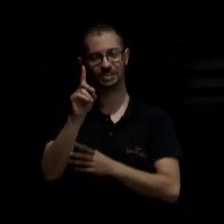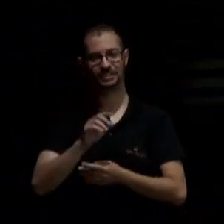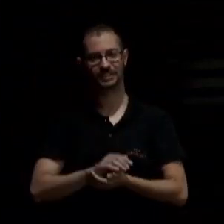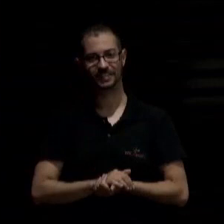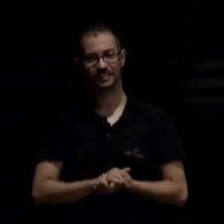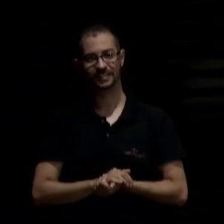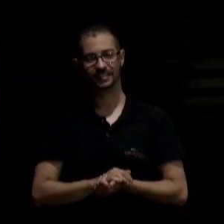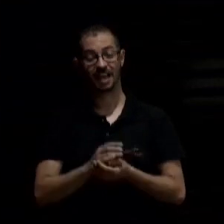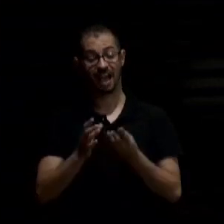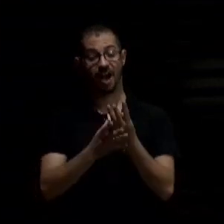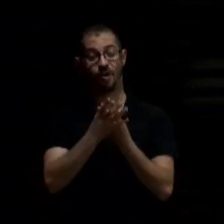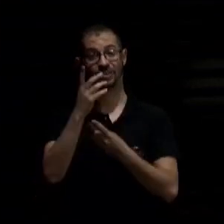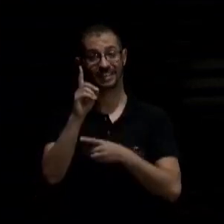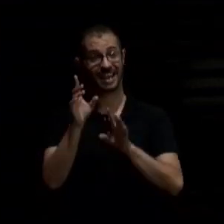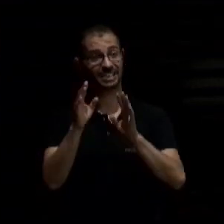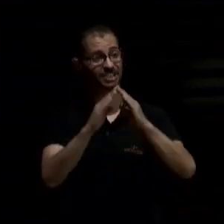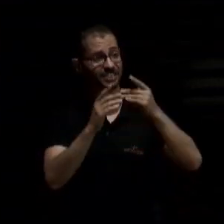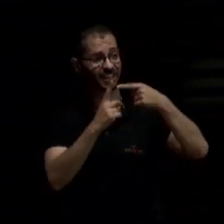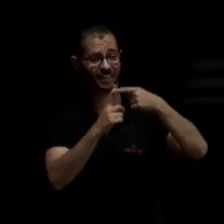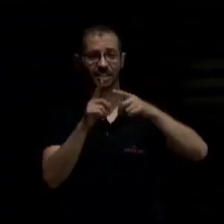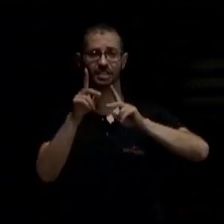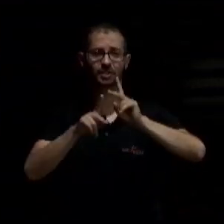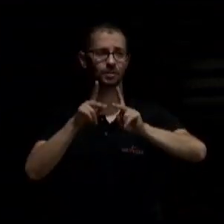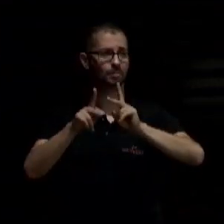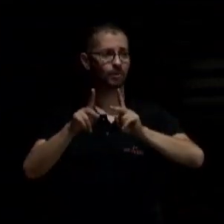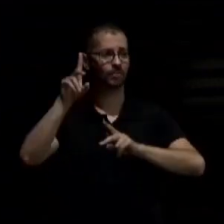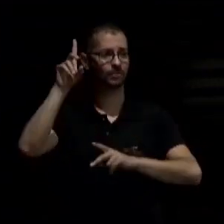A unidade da igreja, a unidade do povo de Deus,